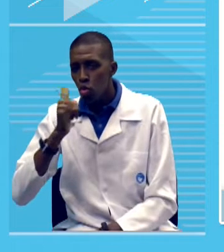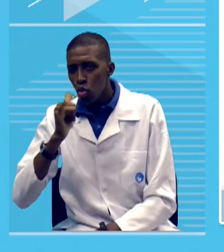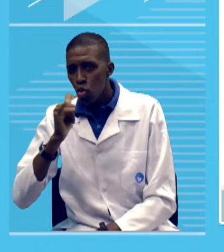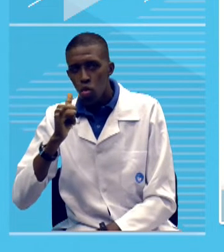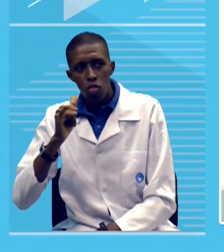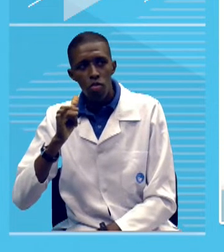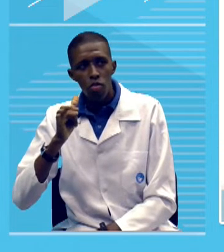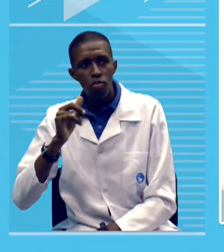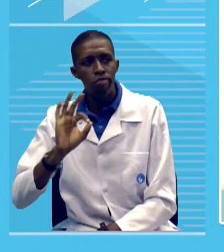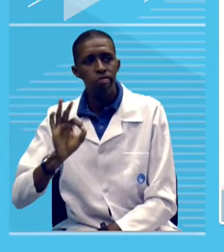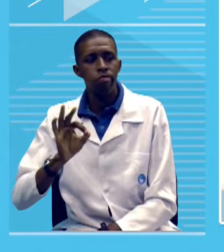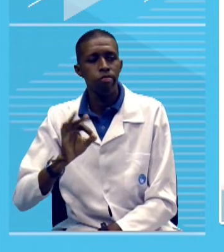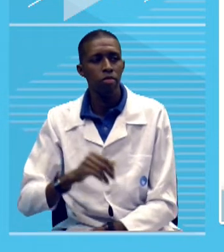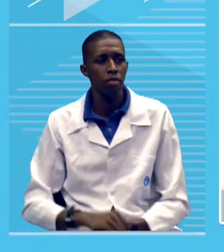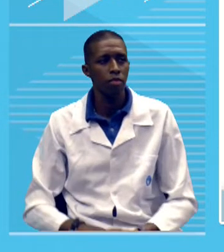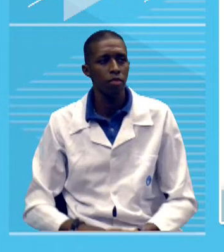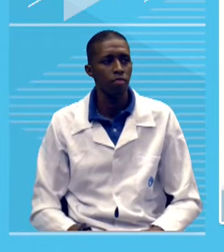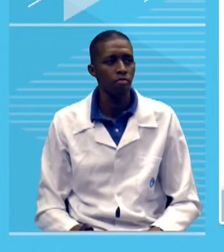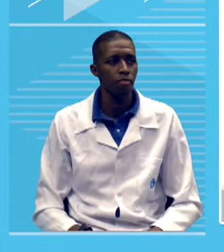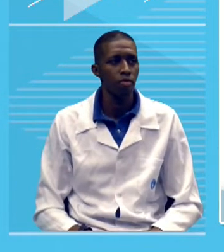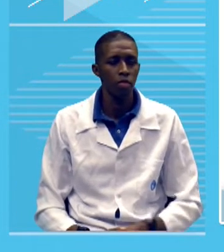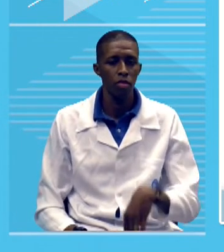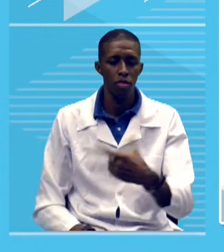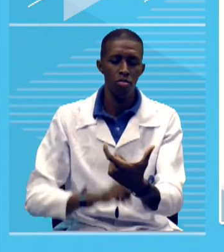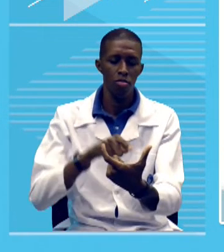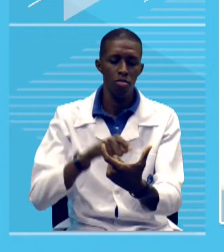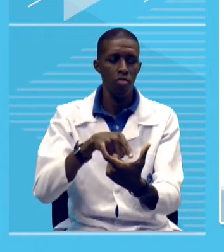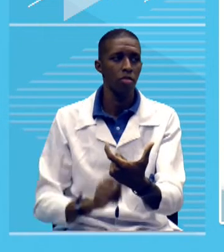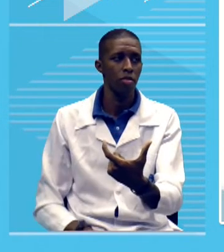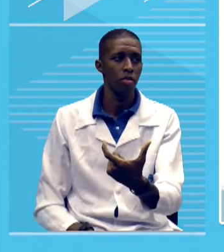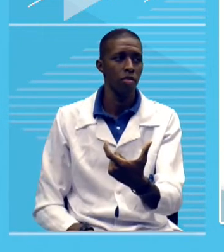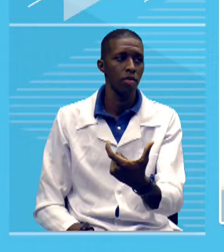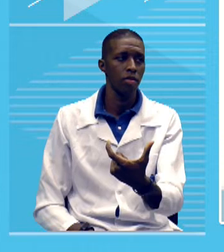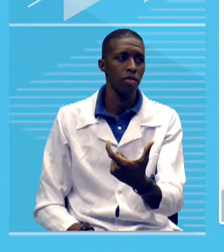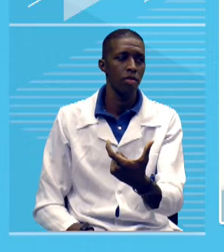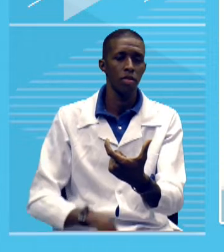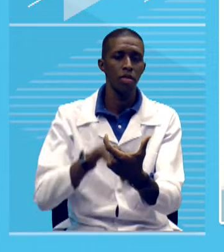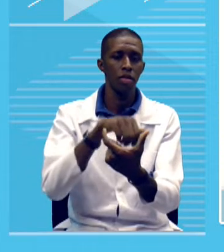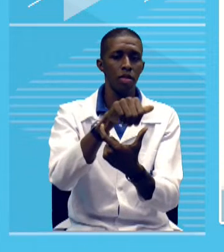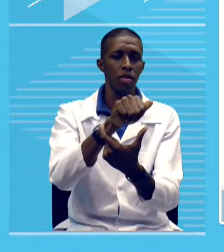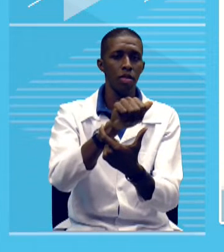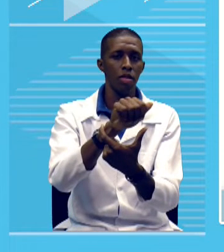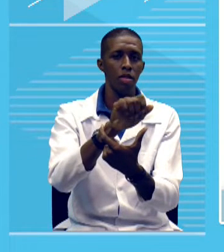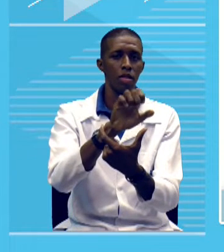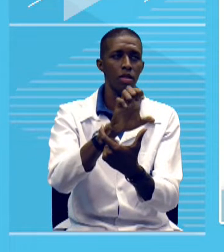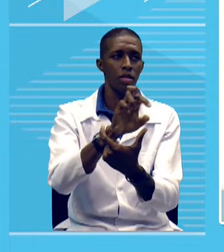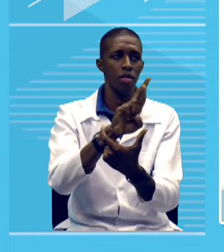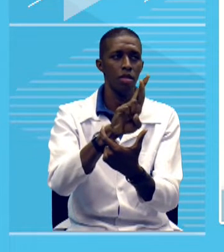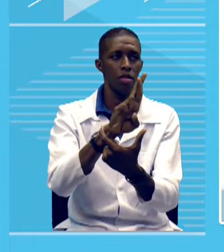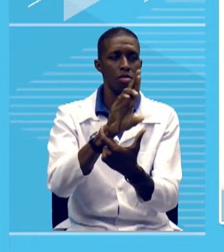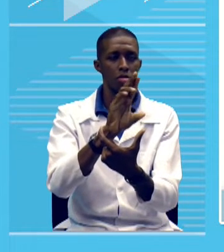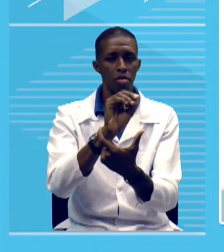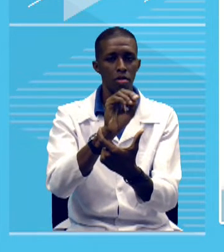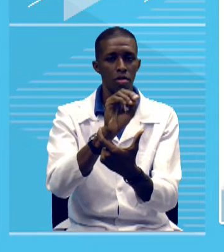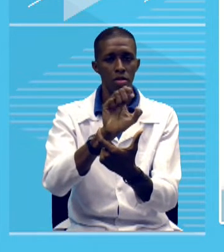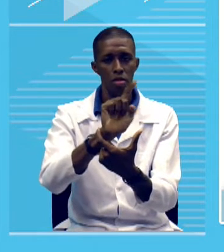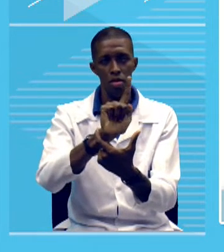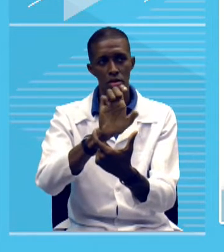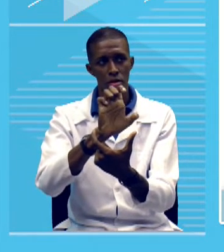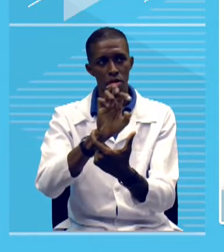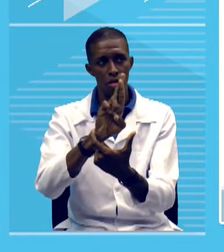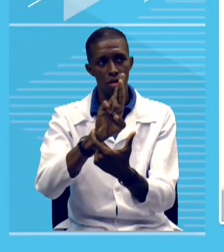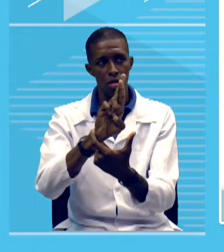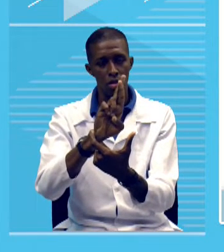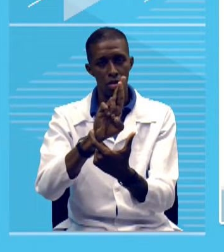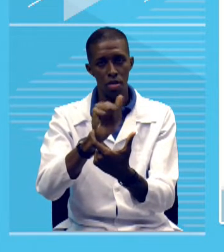dos Olha o nome aqui é importante aerogeradores não é ventilador usam nem catar ventão o nome deles são